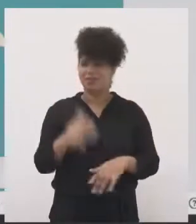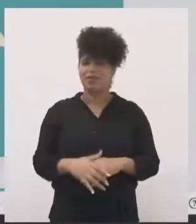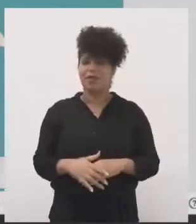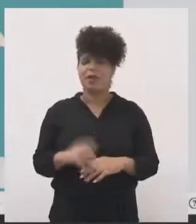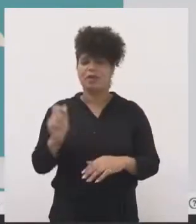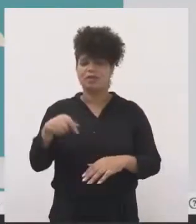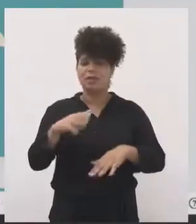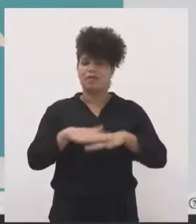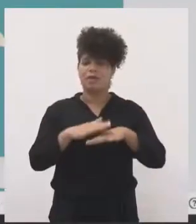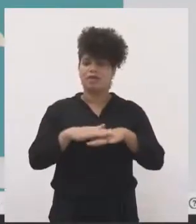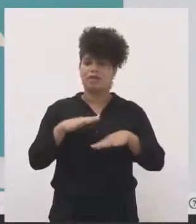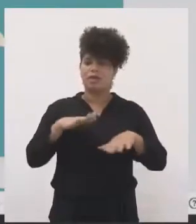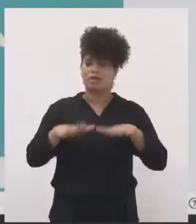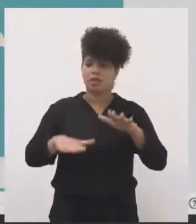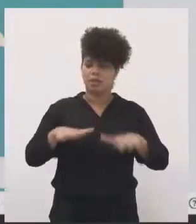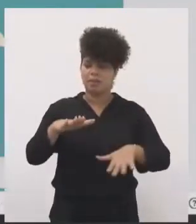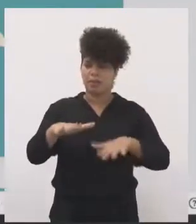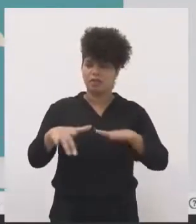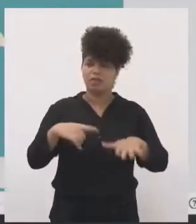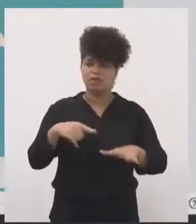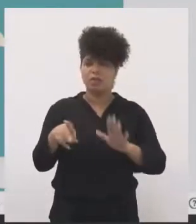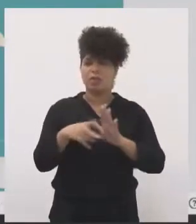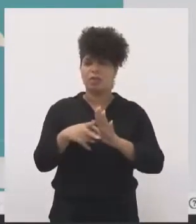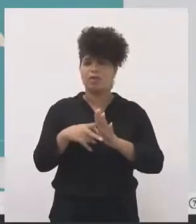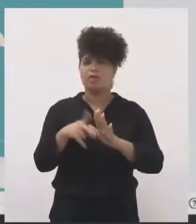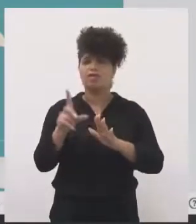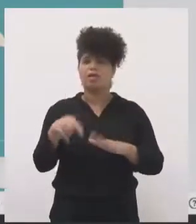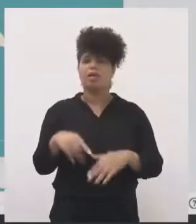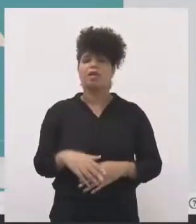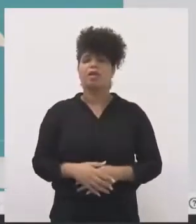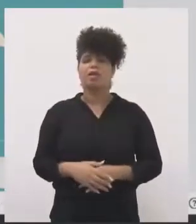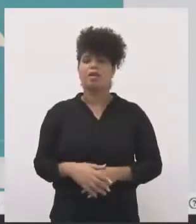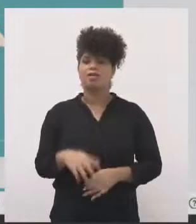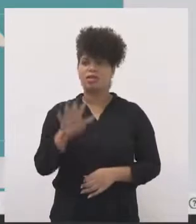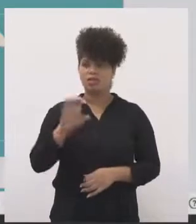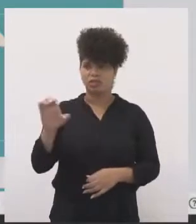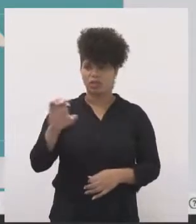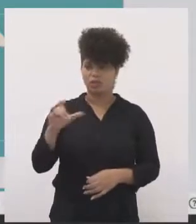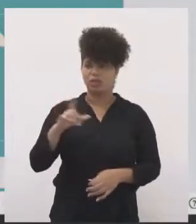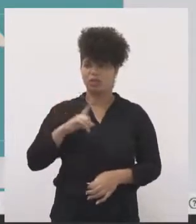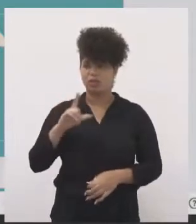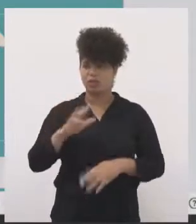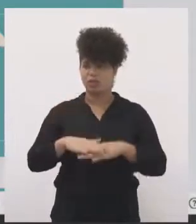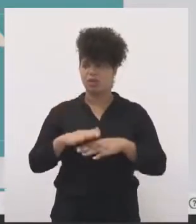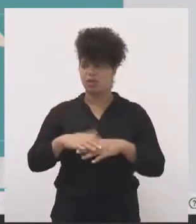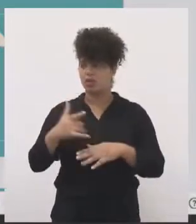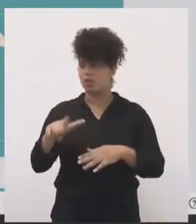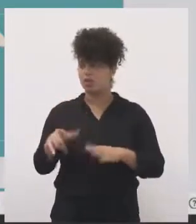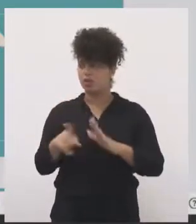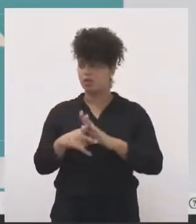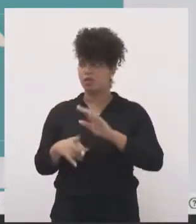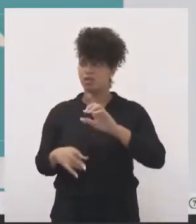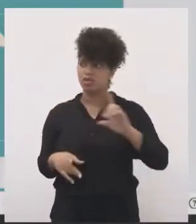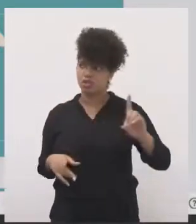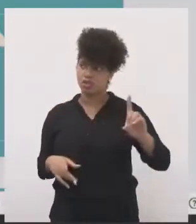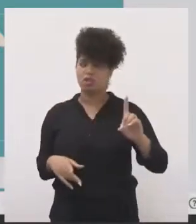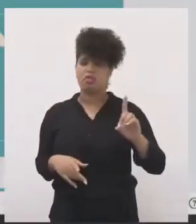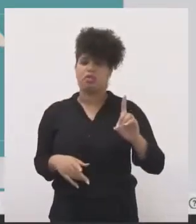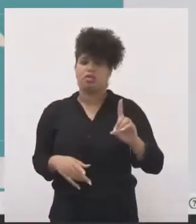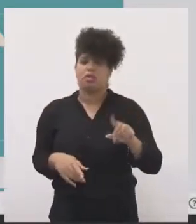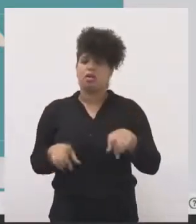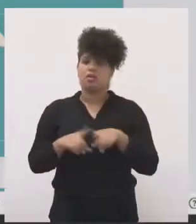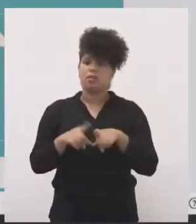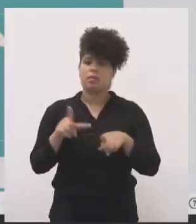Então, essas patinhas estão indo para o lado esquerdo. Caso eu queira colocar as outras seguindo para o lado direito, eu posso vir aqui no